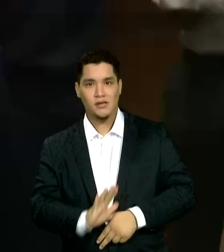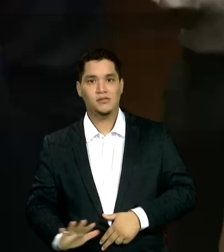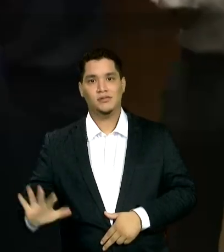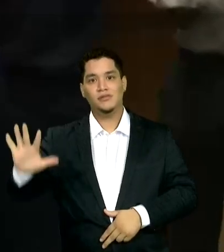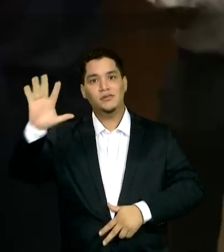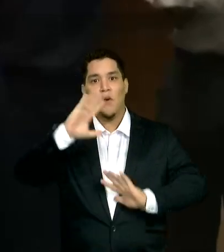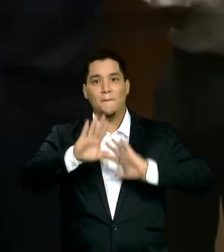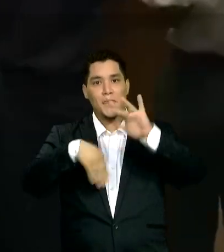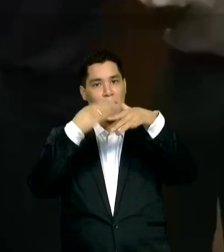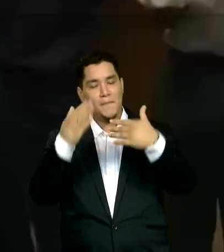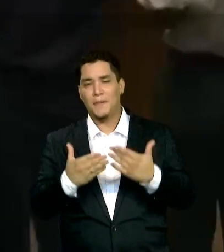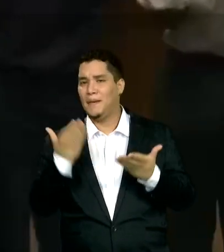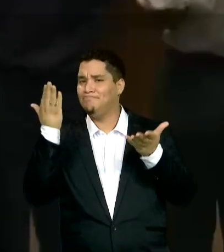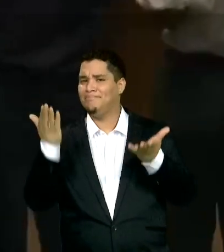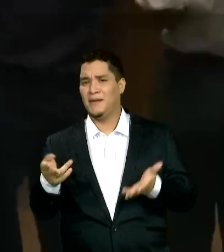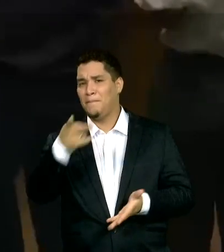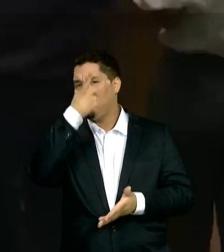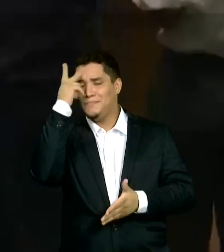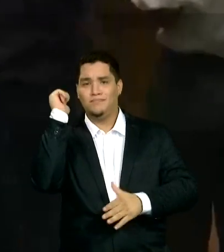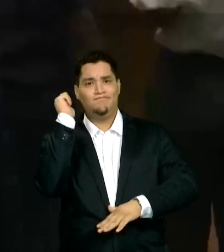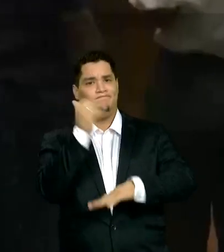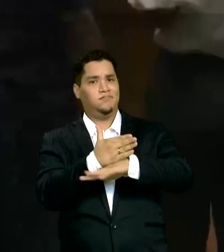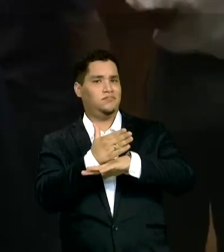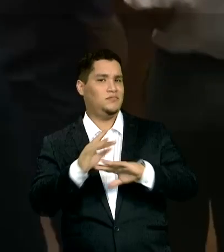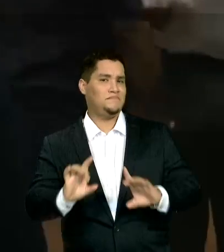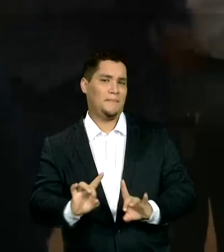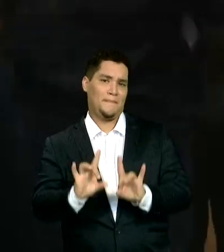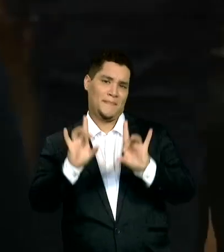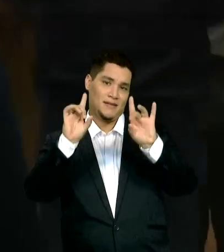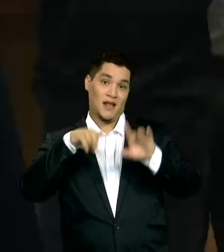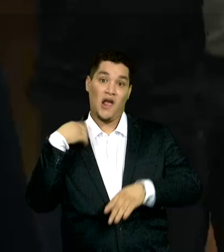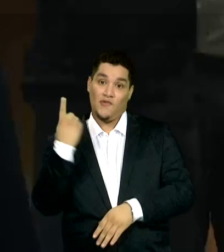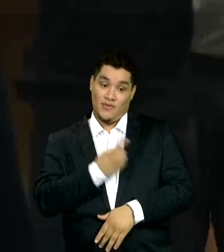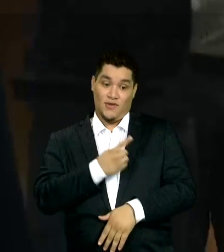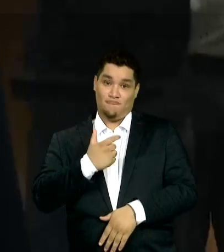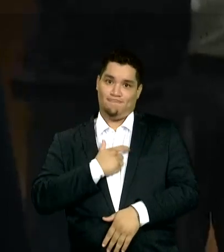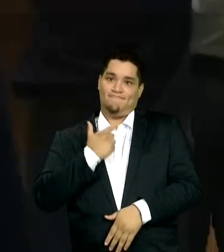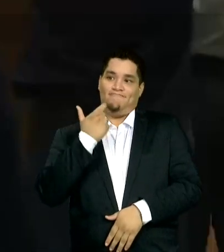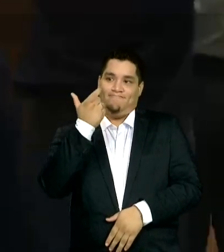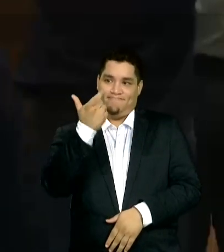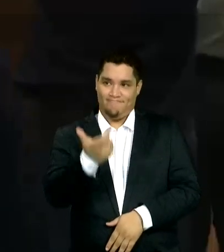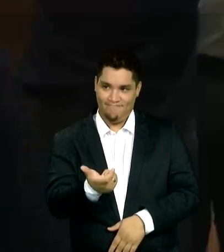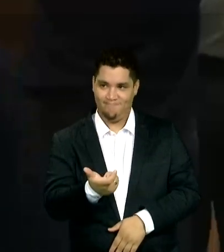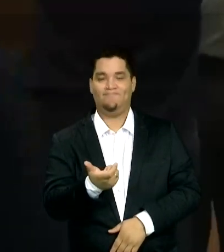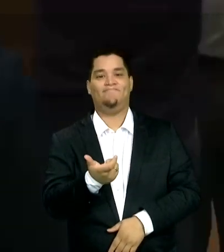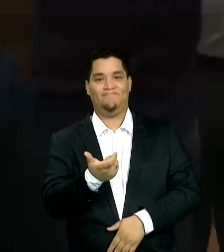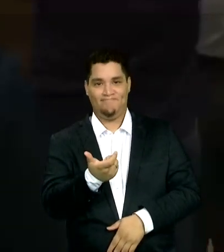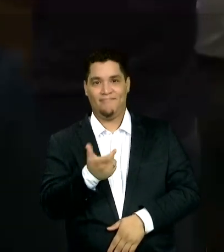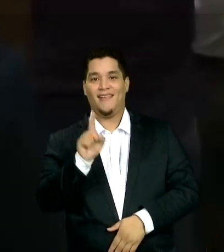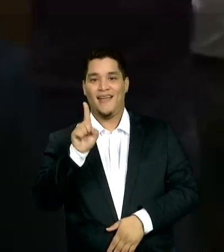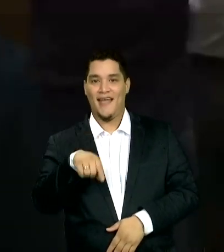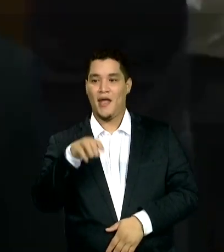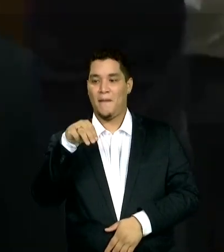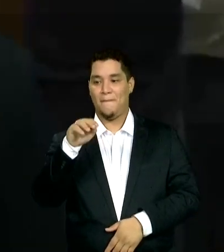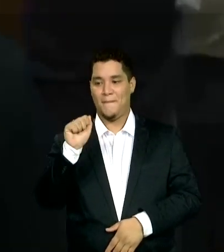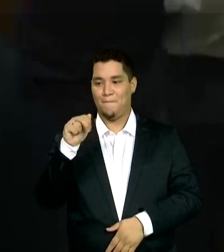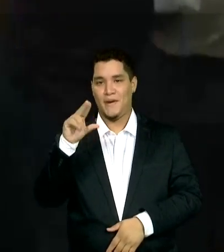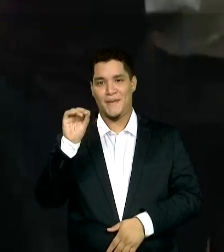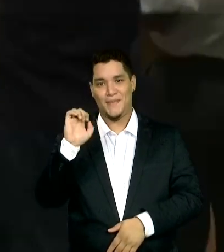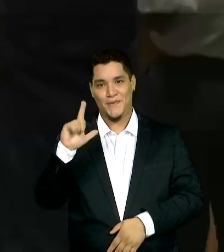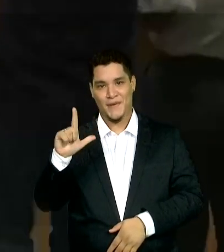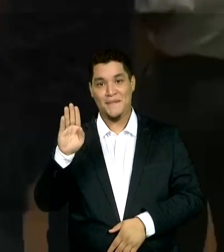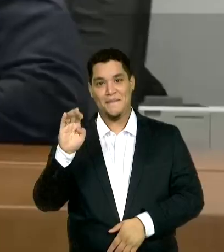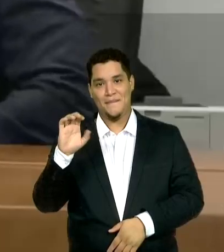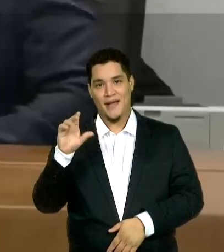prata da casa, é com muito orgulho que o parlamento dá a maior honraria da casa, que é a medalha Manuel Beckmann, ao ministro